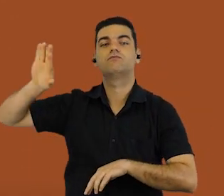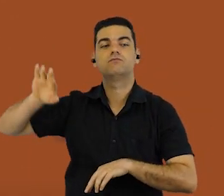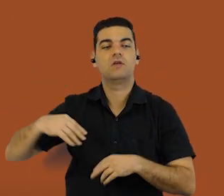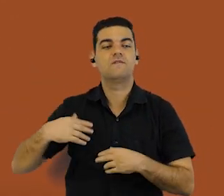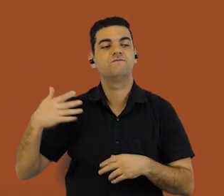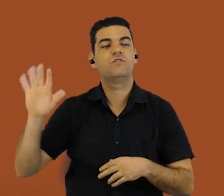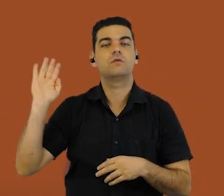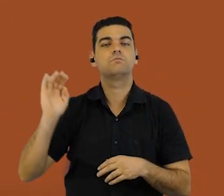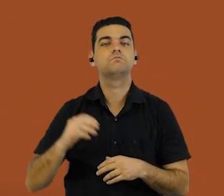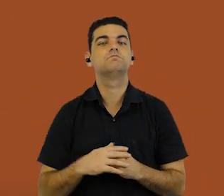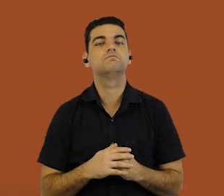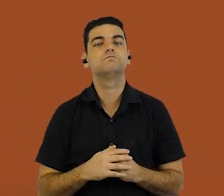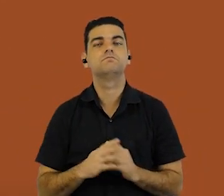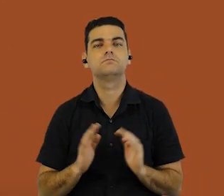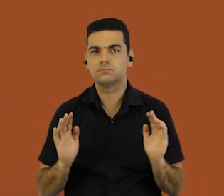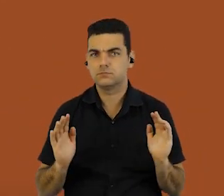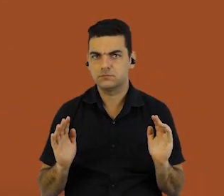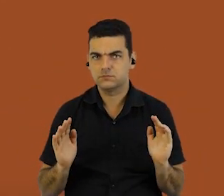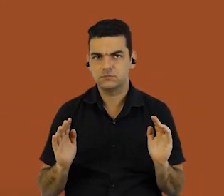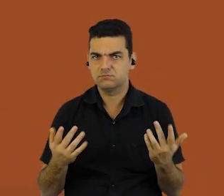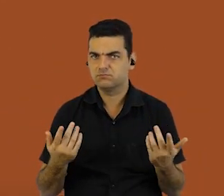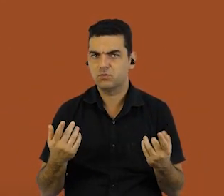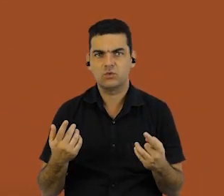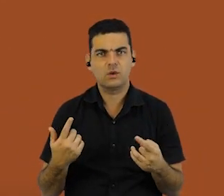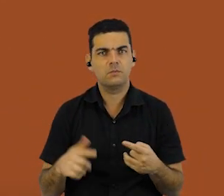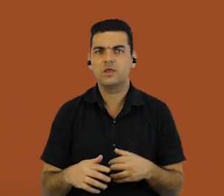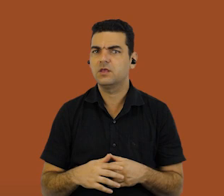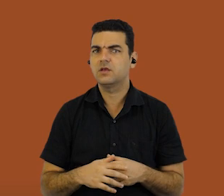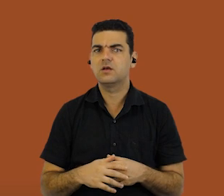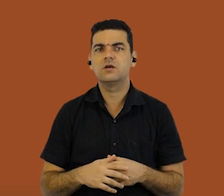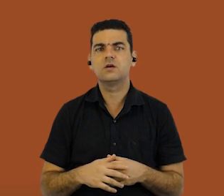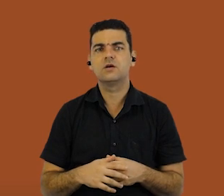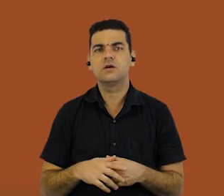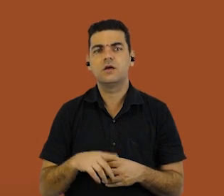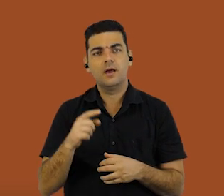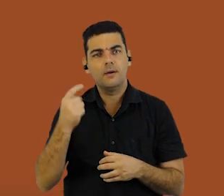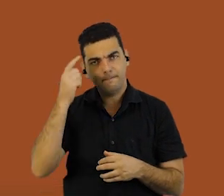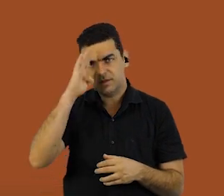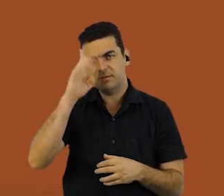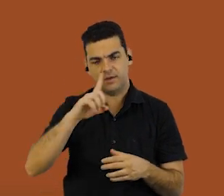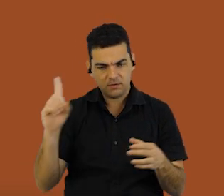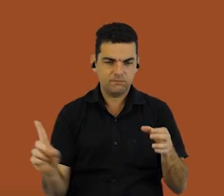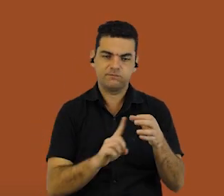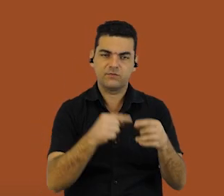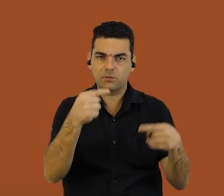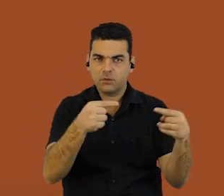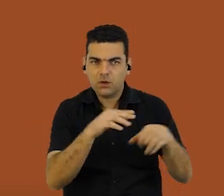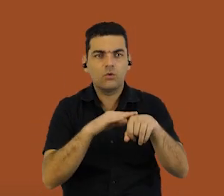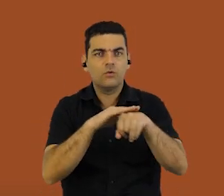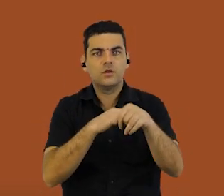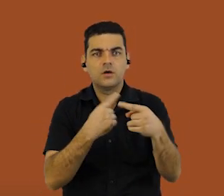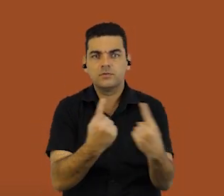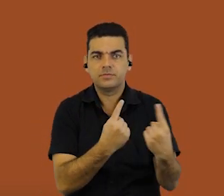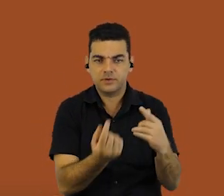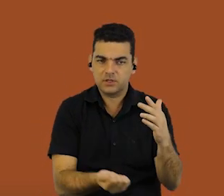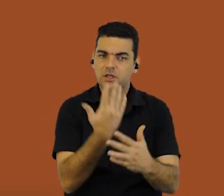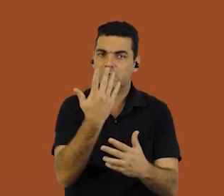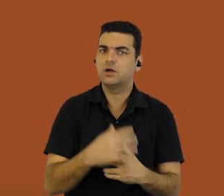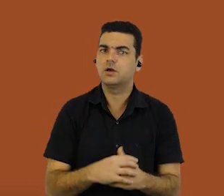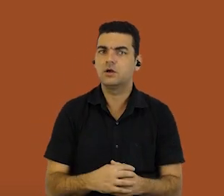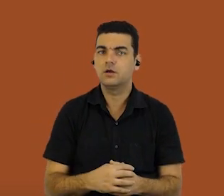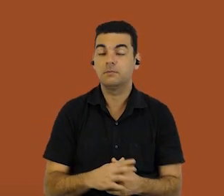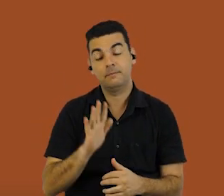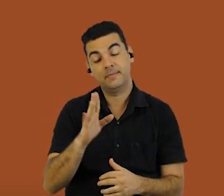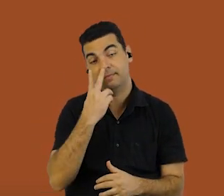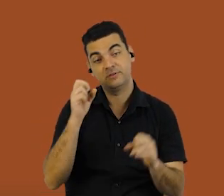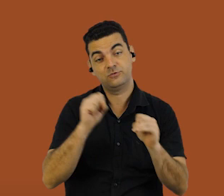isolado mesmo, sem você estar com os seus, se articular, discutir, construir. Então, eu